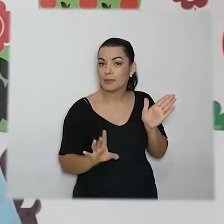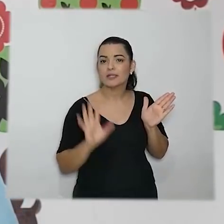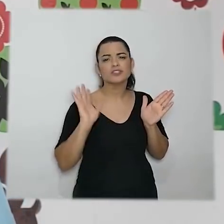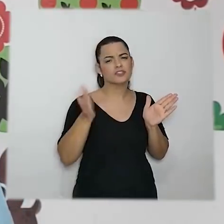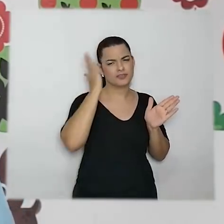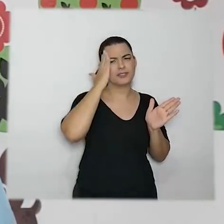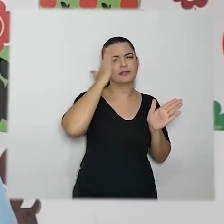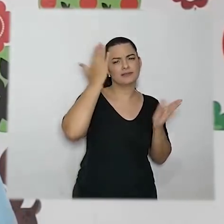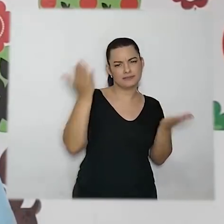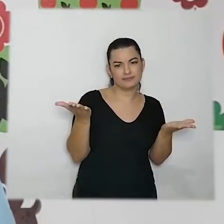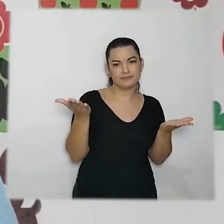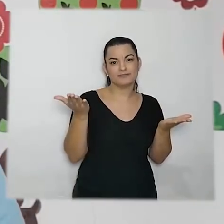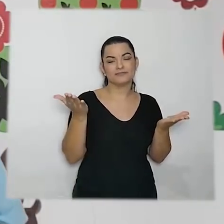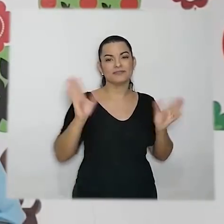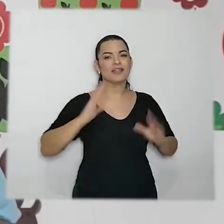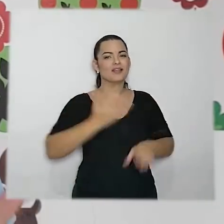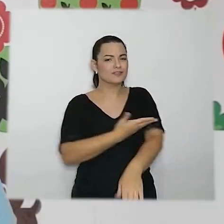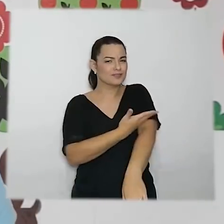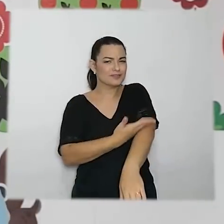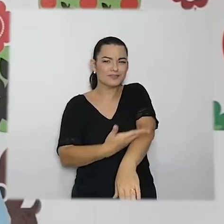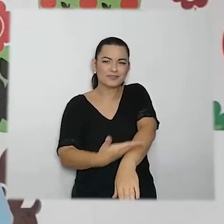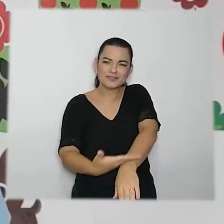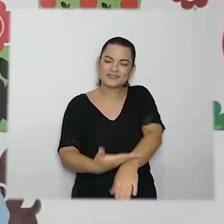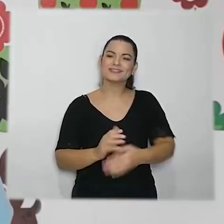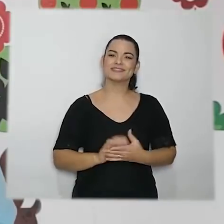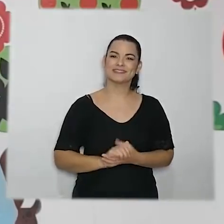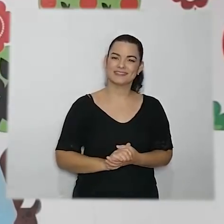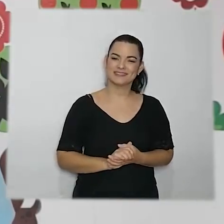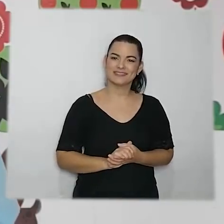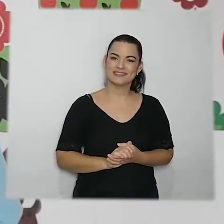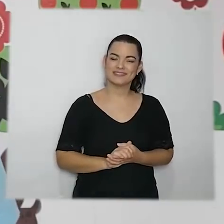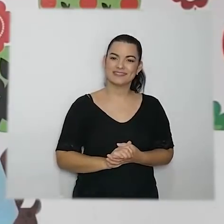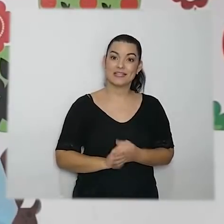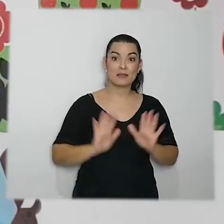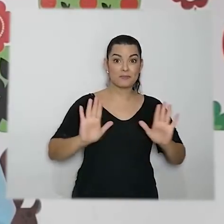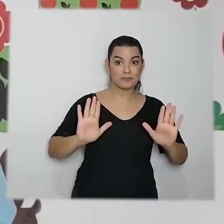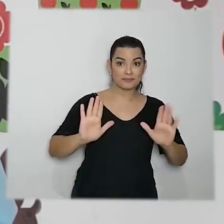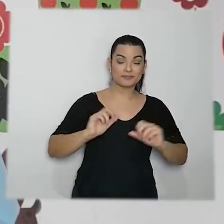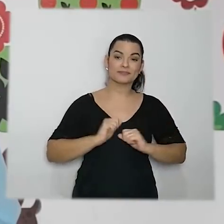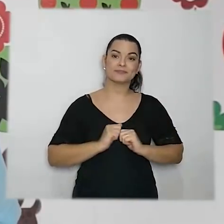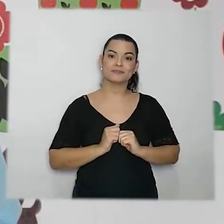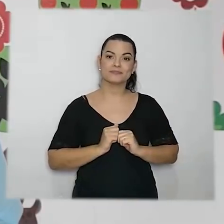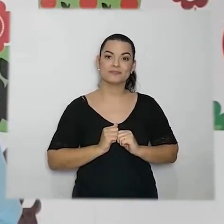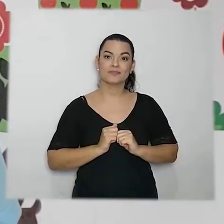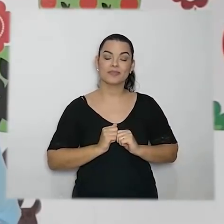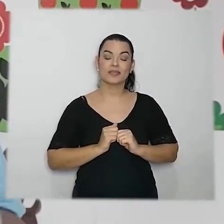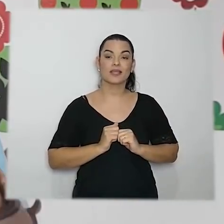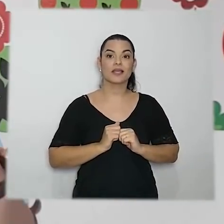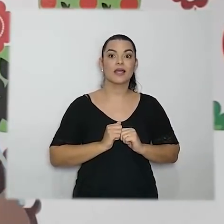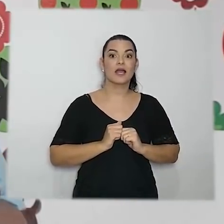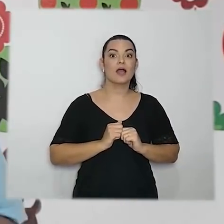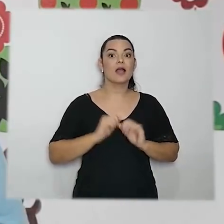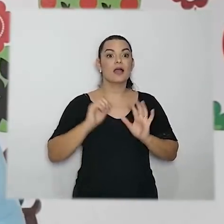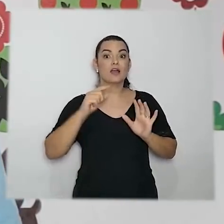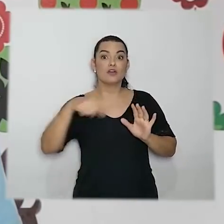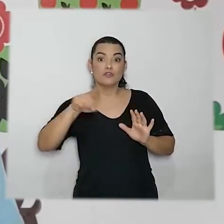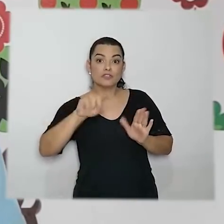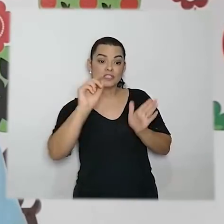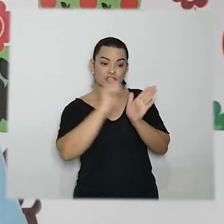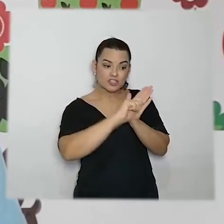esse procedimento, né, em realizar todas essas etapas. Só que aí, ao invés de vocês